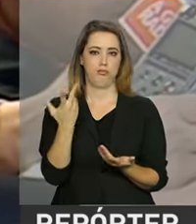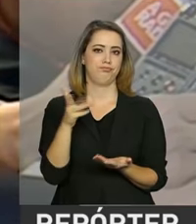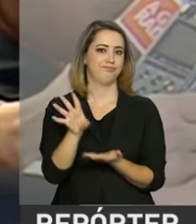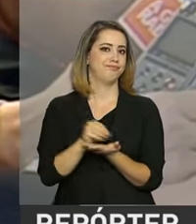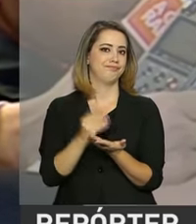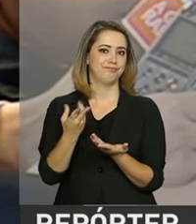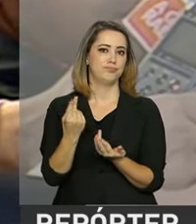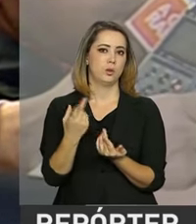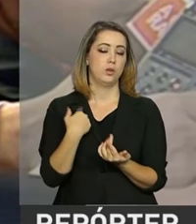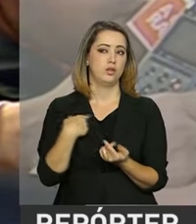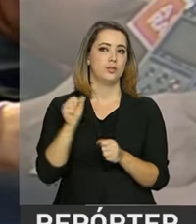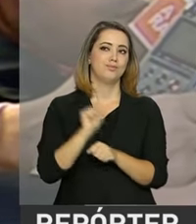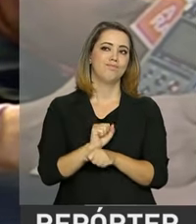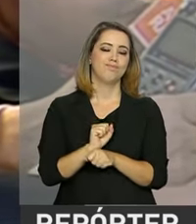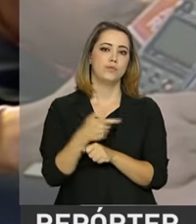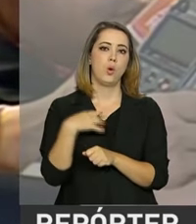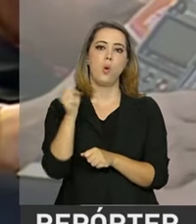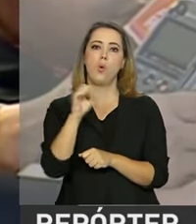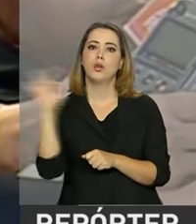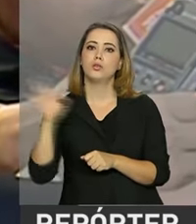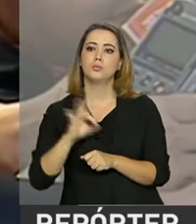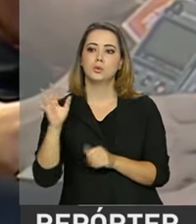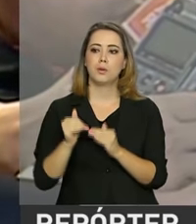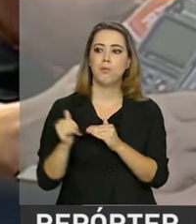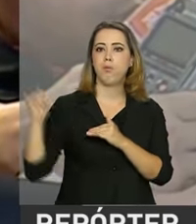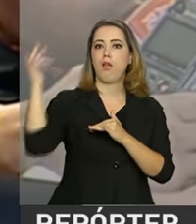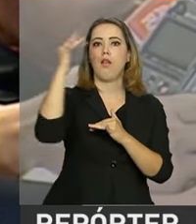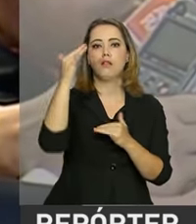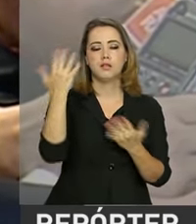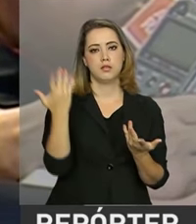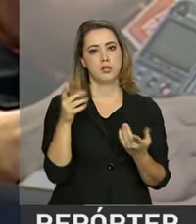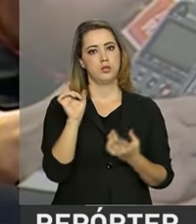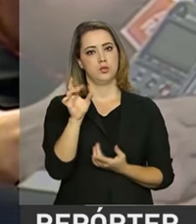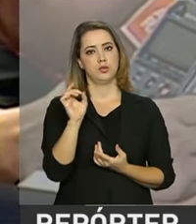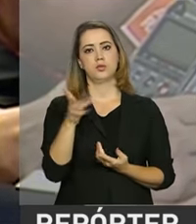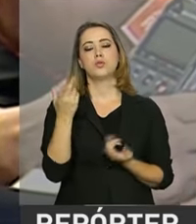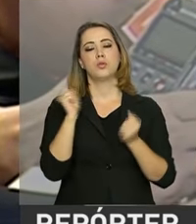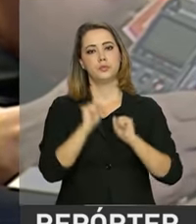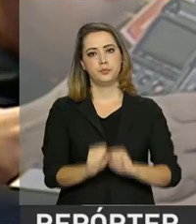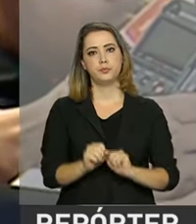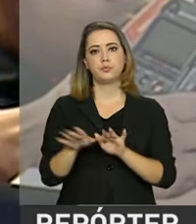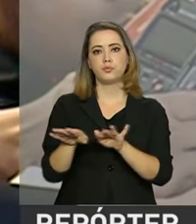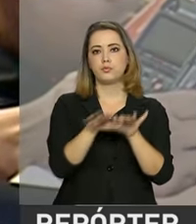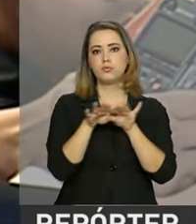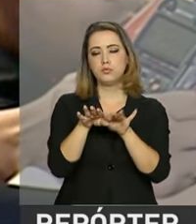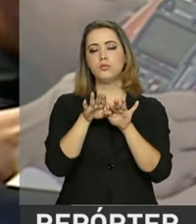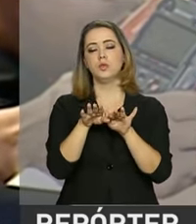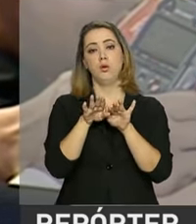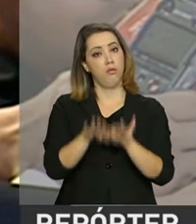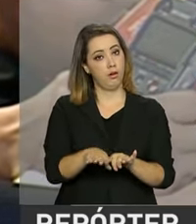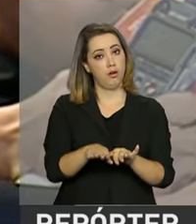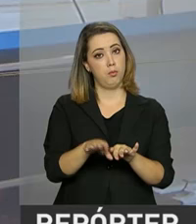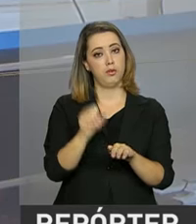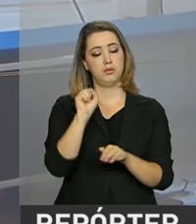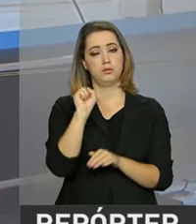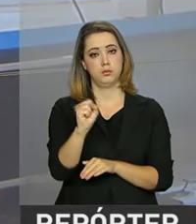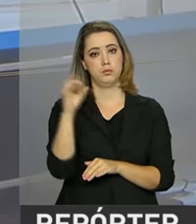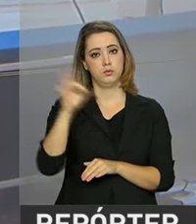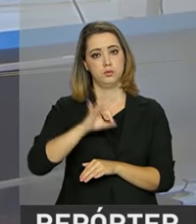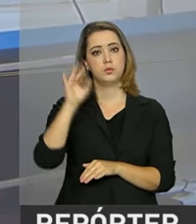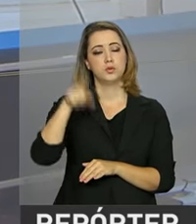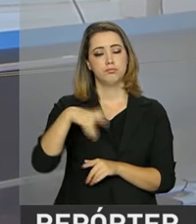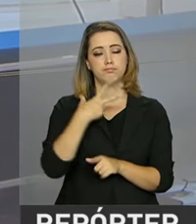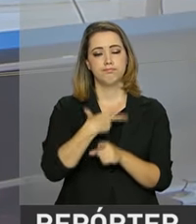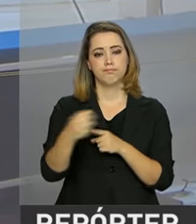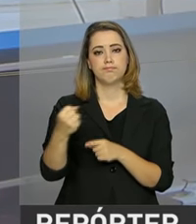nós não fizermos nada, esses 8% eles crescem muito mais. Então, só o fato de a gente conseguir estabilizar em 8% é uma grande vitória.